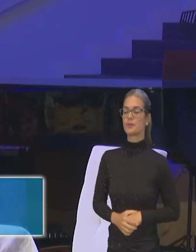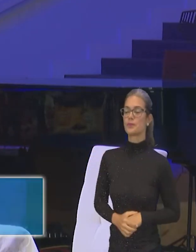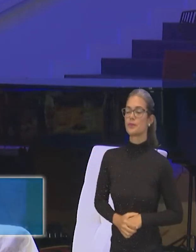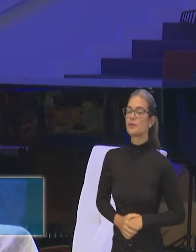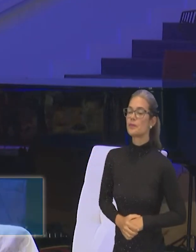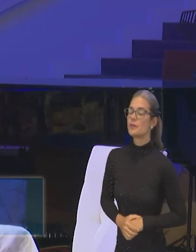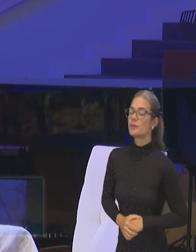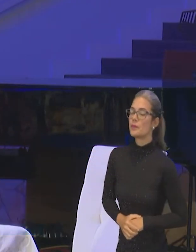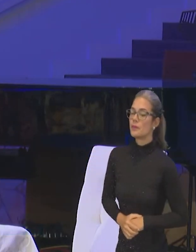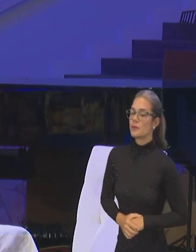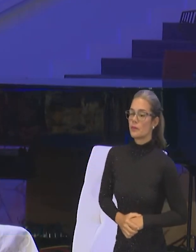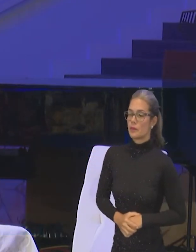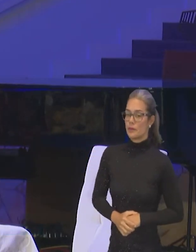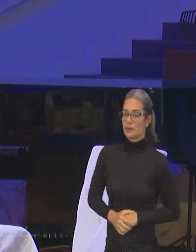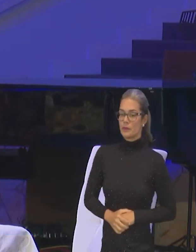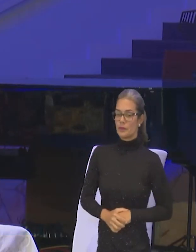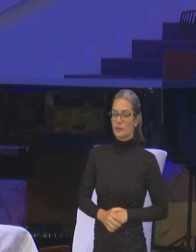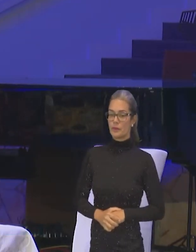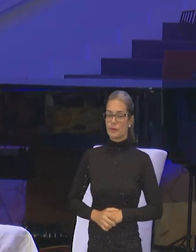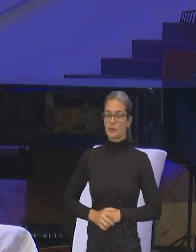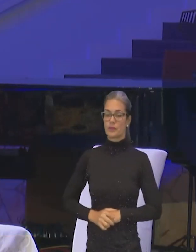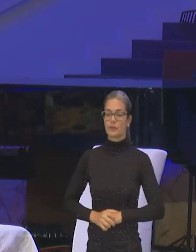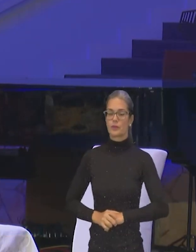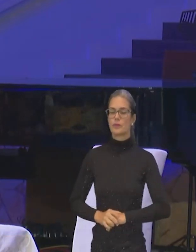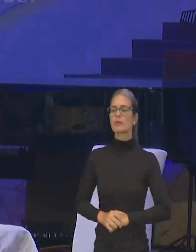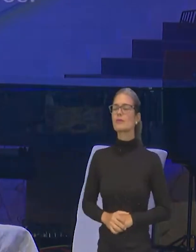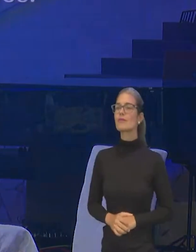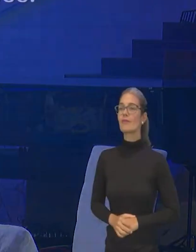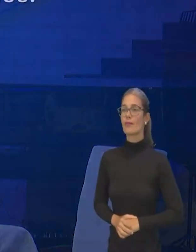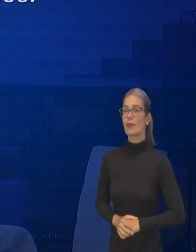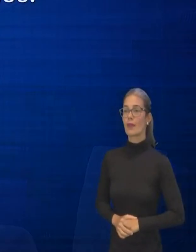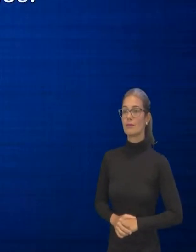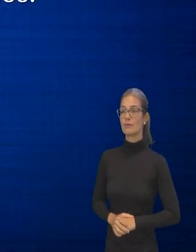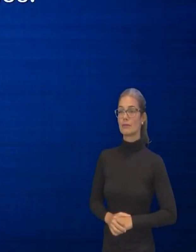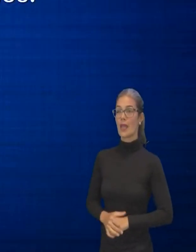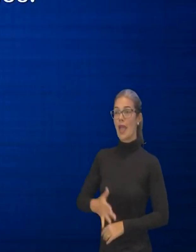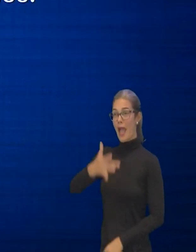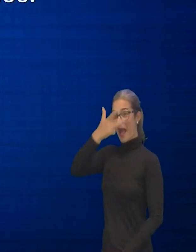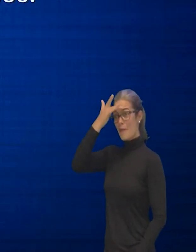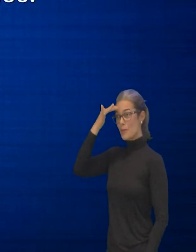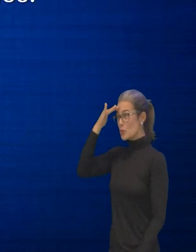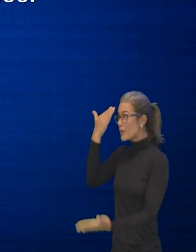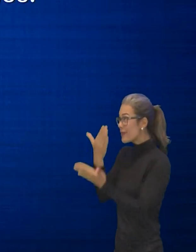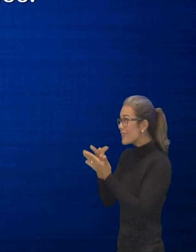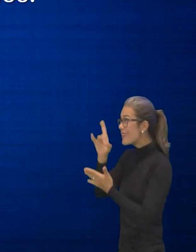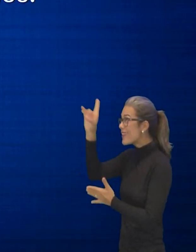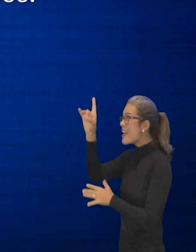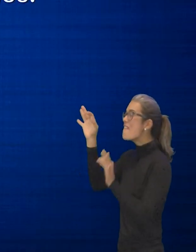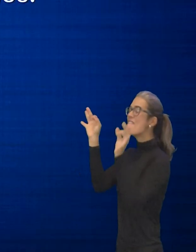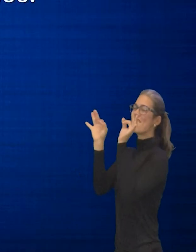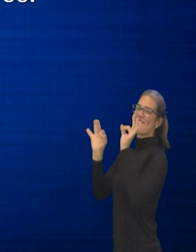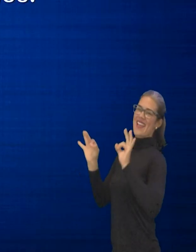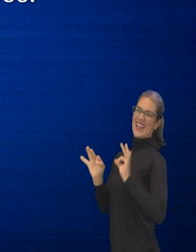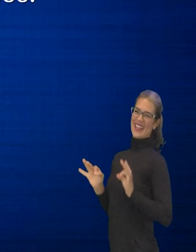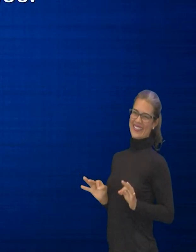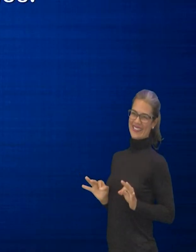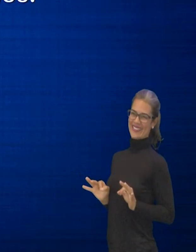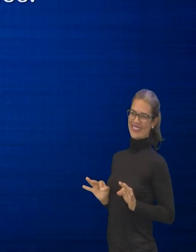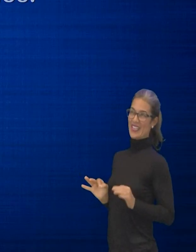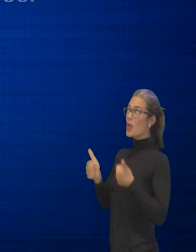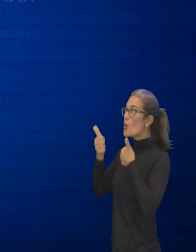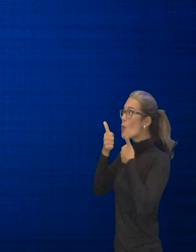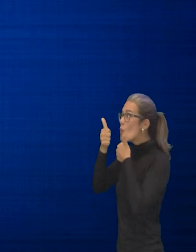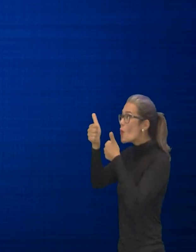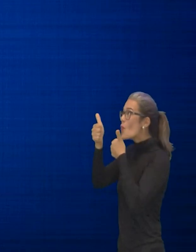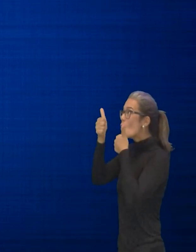Diz assim a palavra do Senhor: Como é feliz quem teme ao Senhor, quem anda em seus